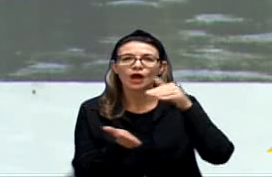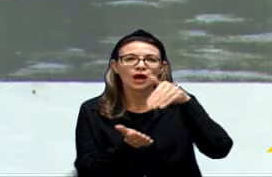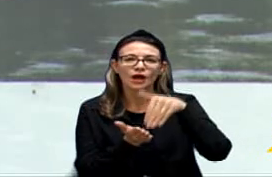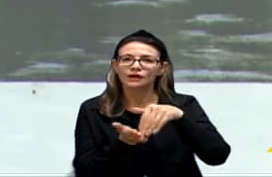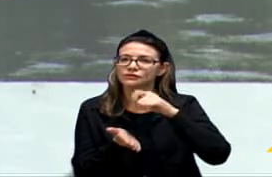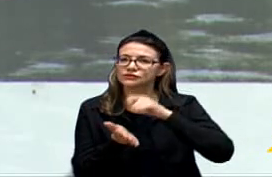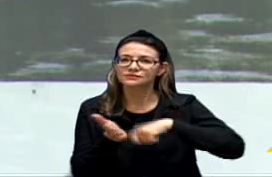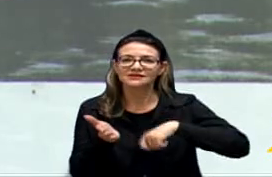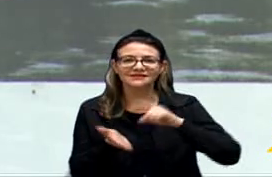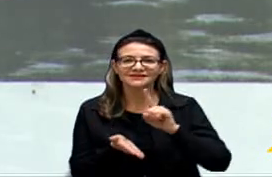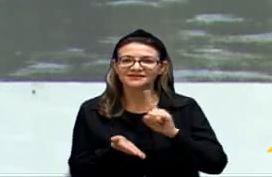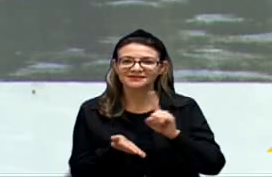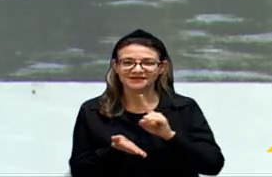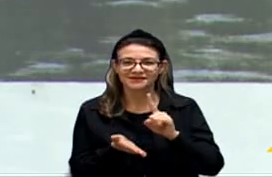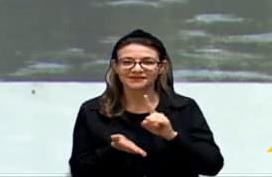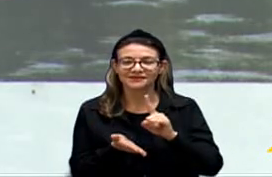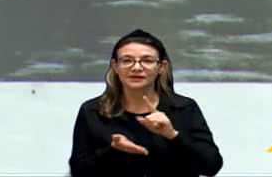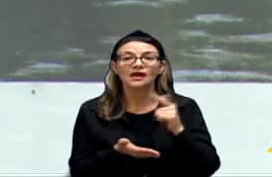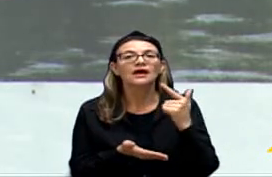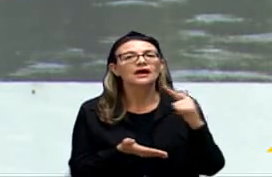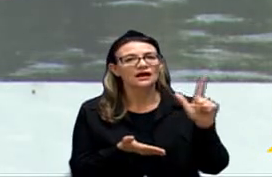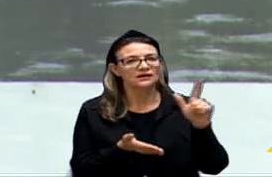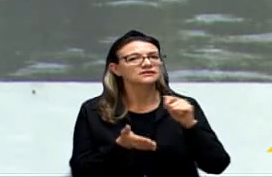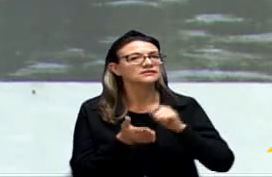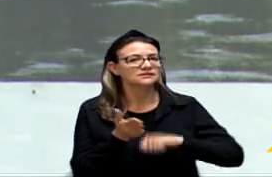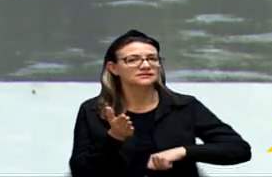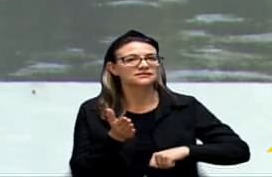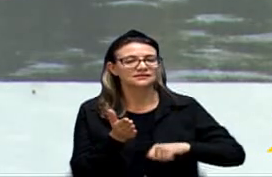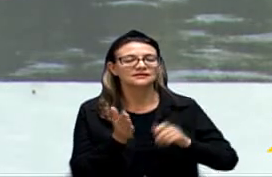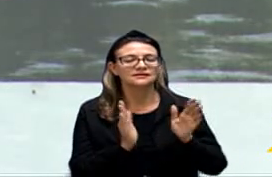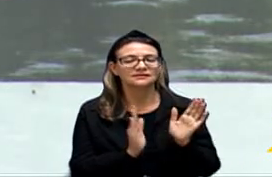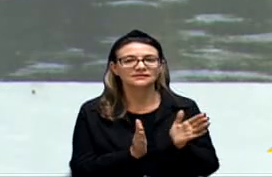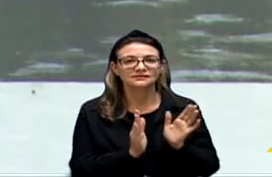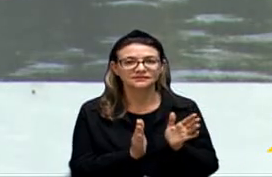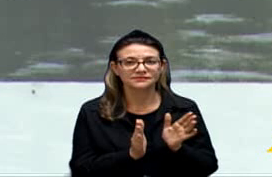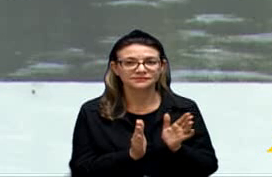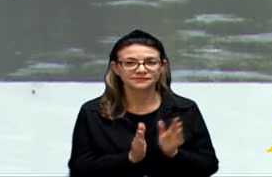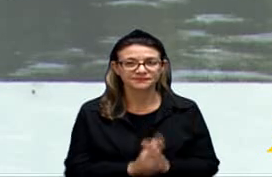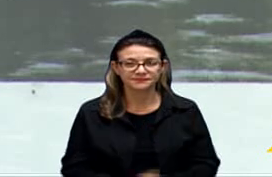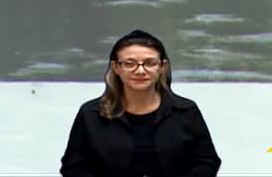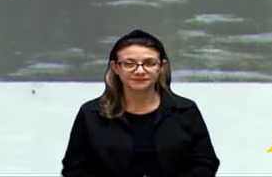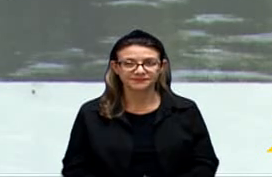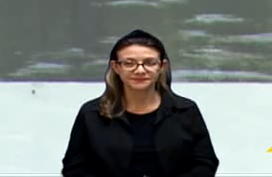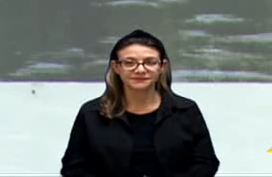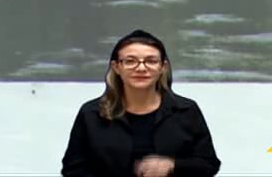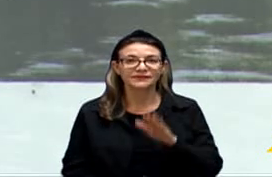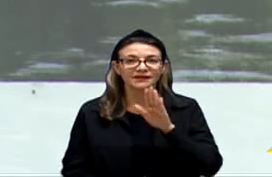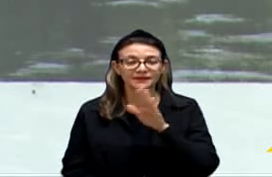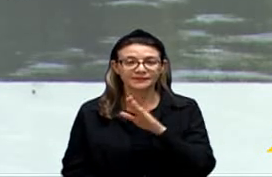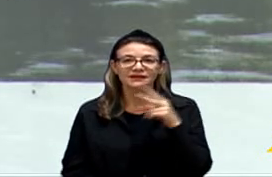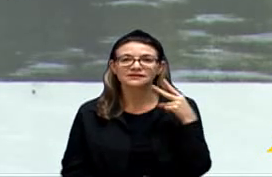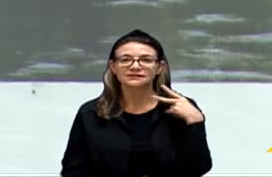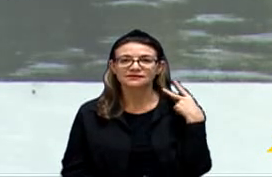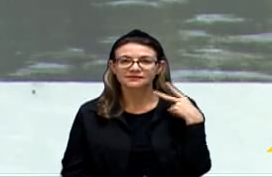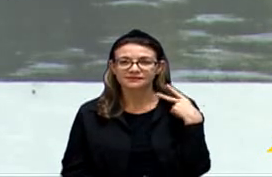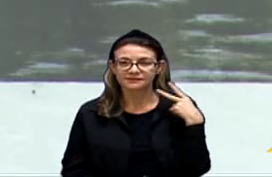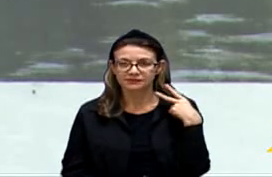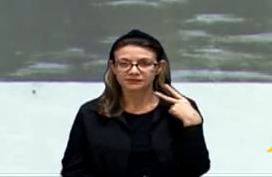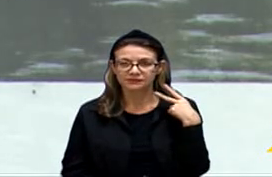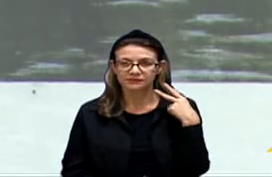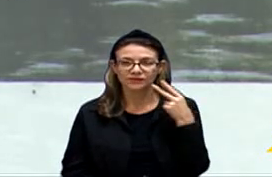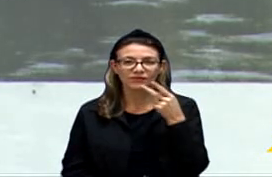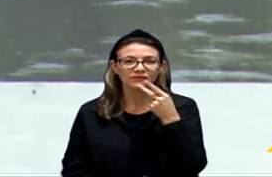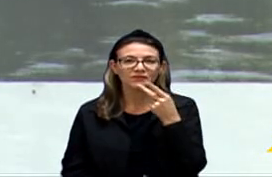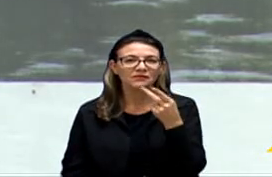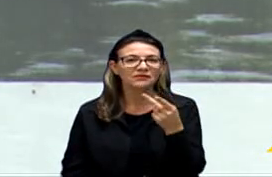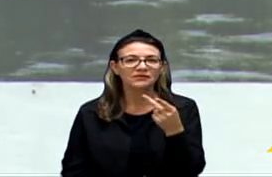outras outras cpis também vereadora então é importante você também então importante vereadora também não só falar também entrar